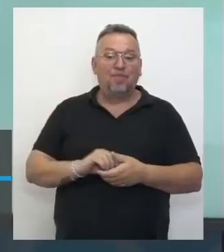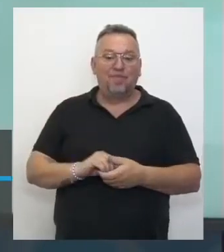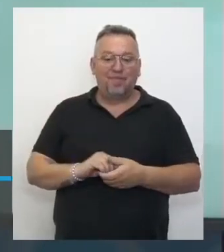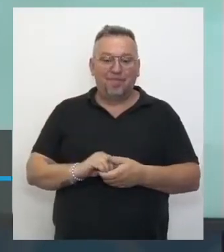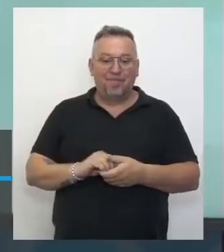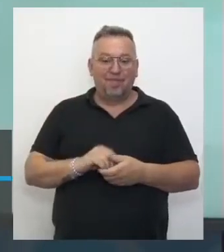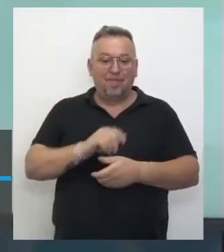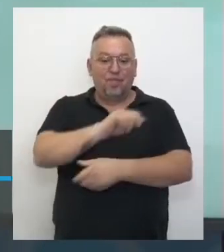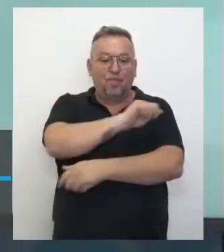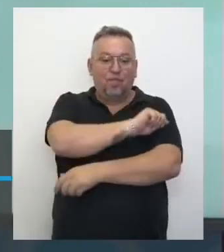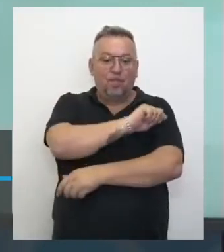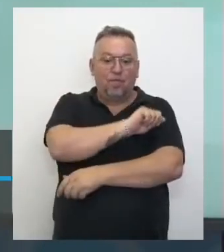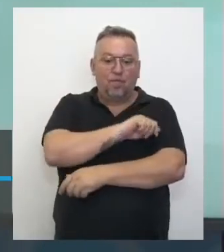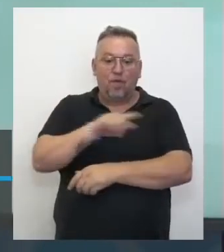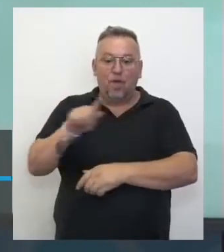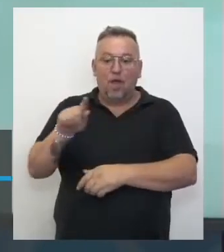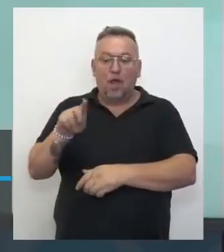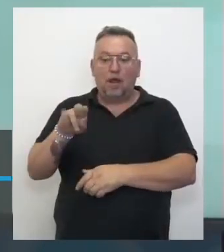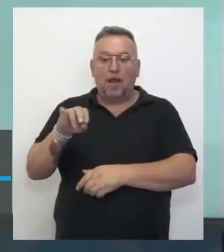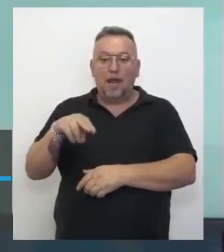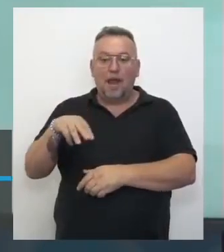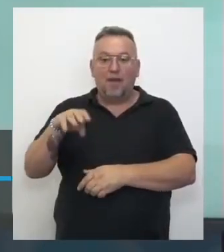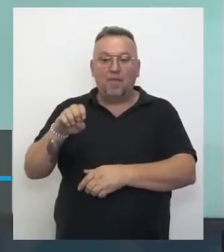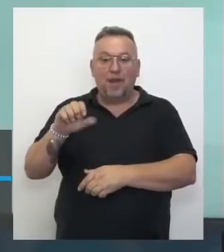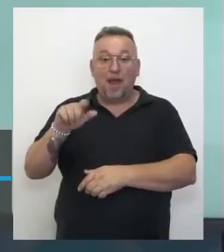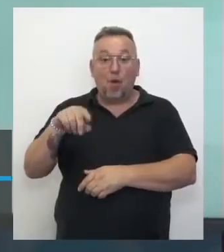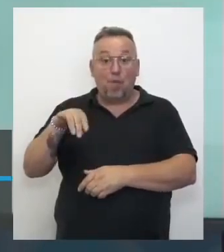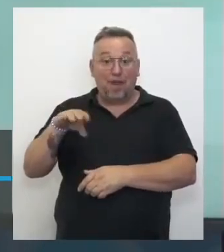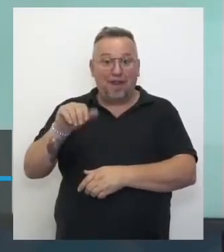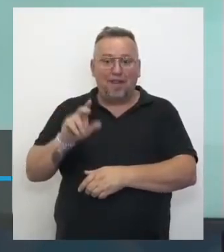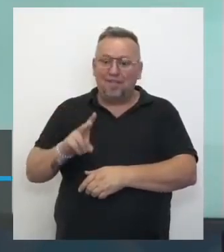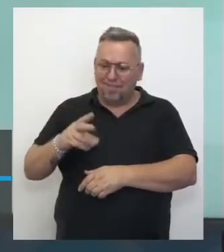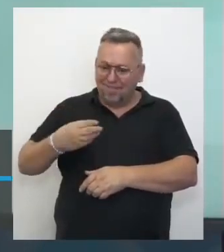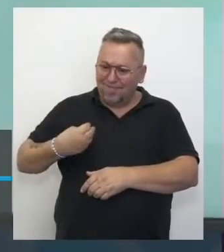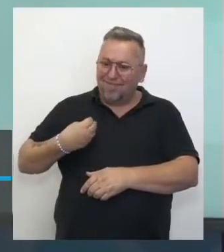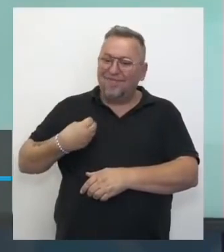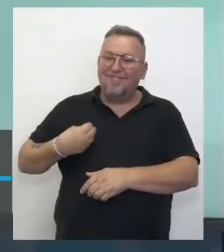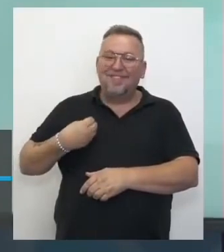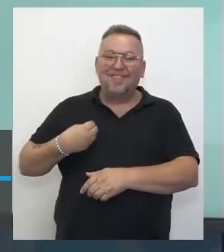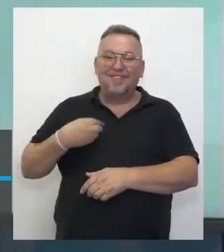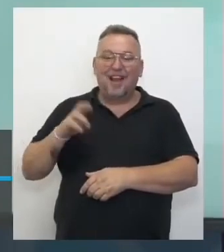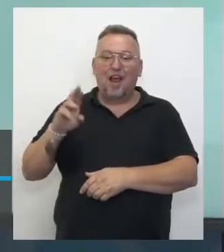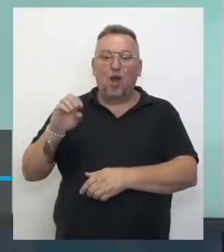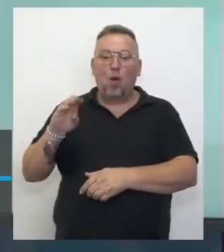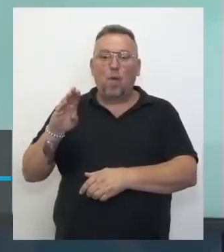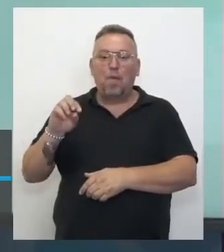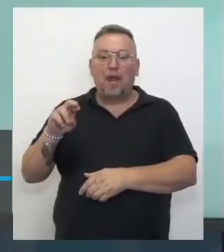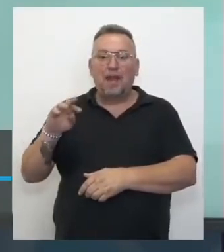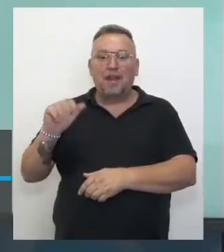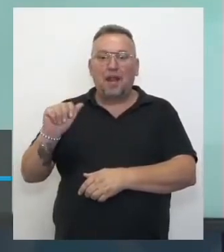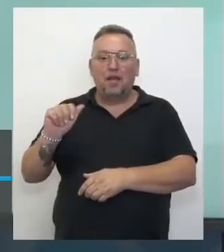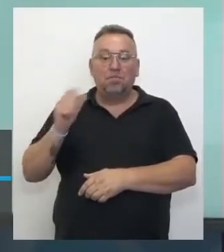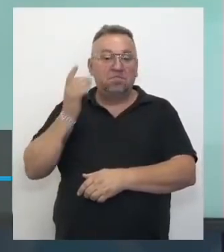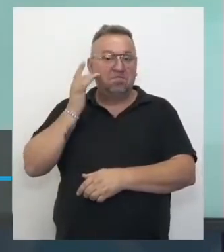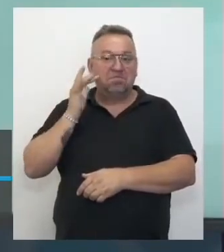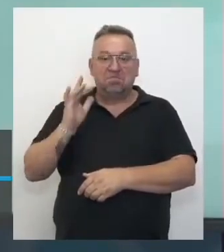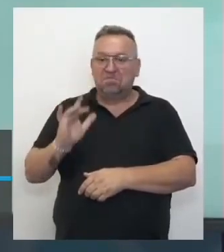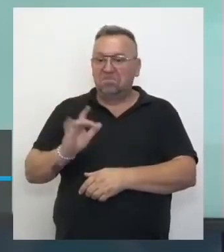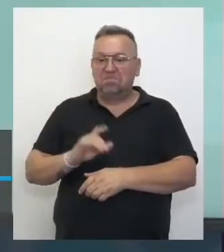Os alunos lá da Guilherme Almeida, que estão sempre presentes aqui, né, como eu falei. Legal. A aluna Roberta, ela disse, não